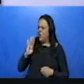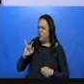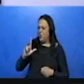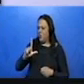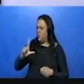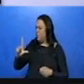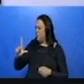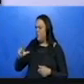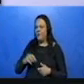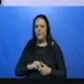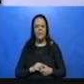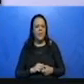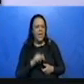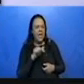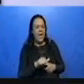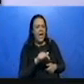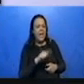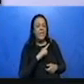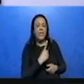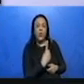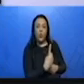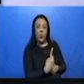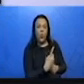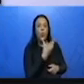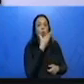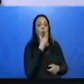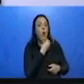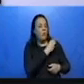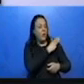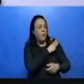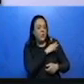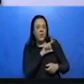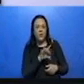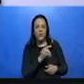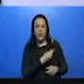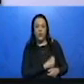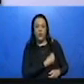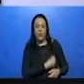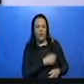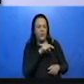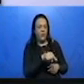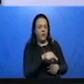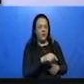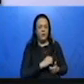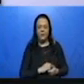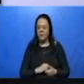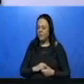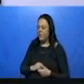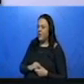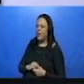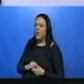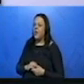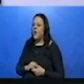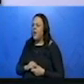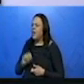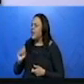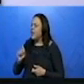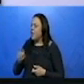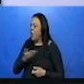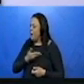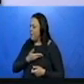um hóspede, só temos um hóspede aqui, que é o capitão. E quem disse que o meu amigo Bill não pode ser o seu capitão?